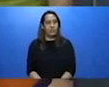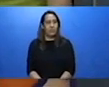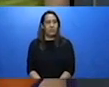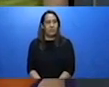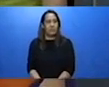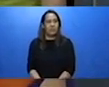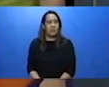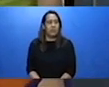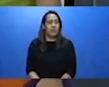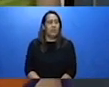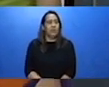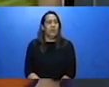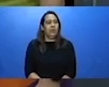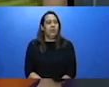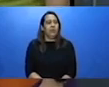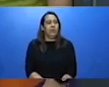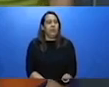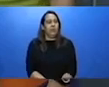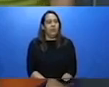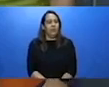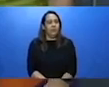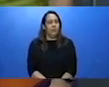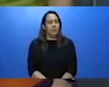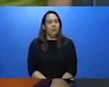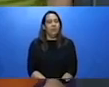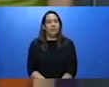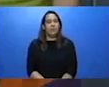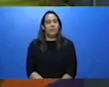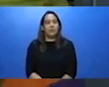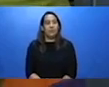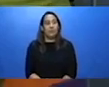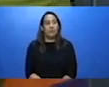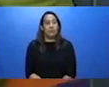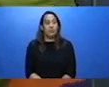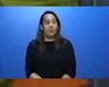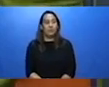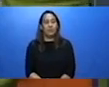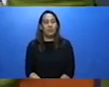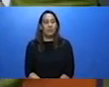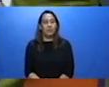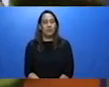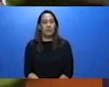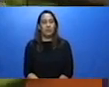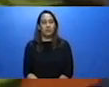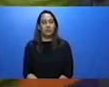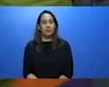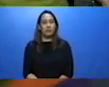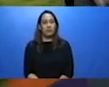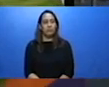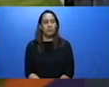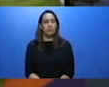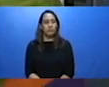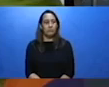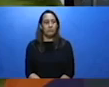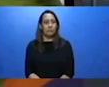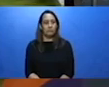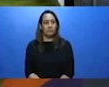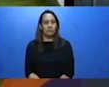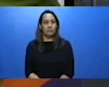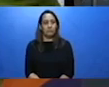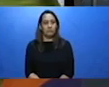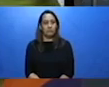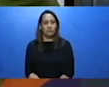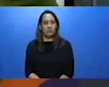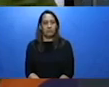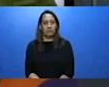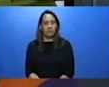Lindas. Se a gente colocasse lindas aqui, costurava roupas lindas para minha boneca, muda o sentido?